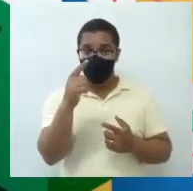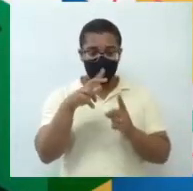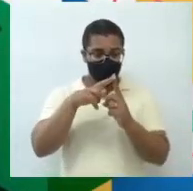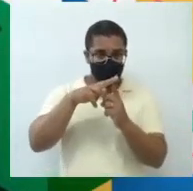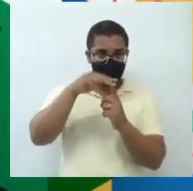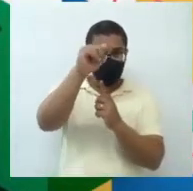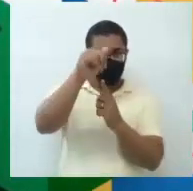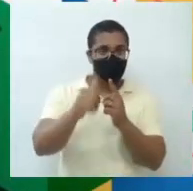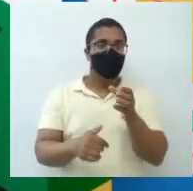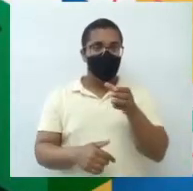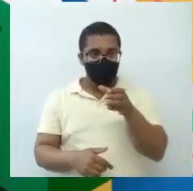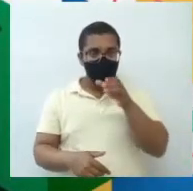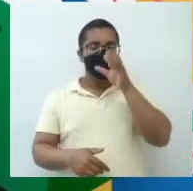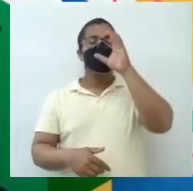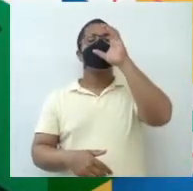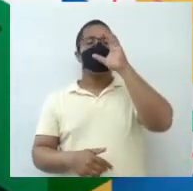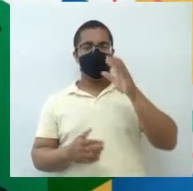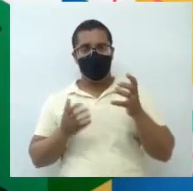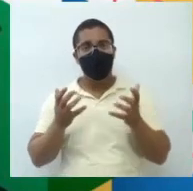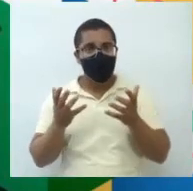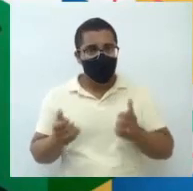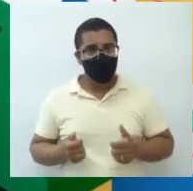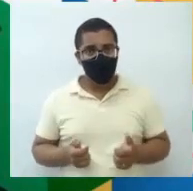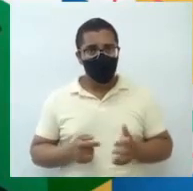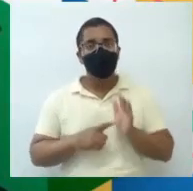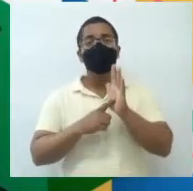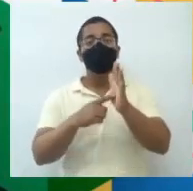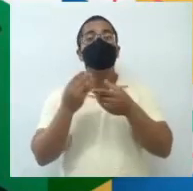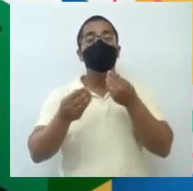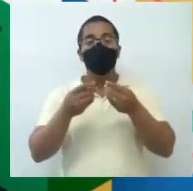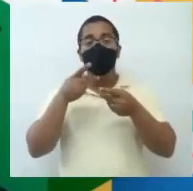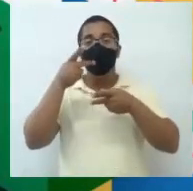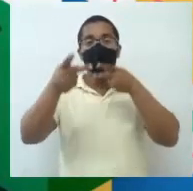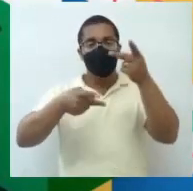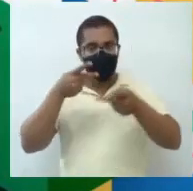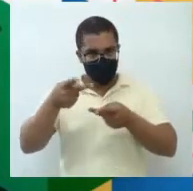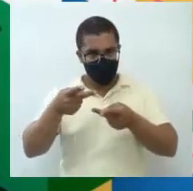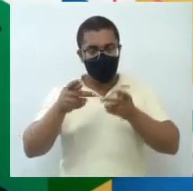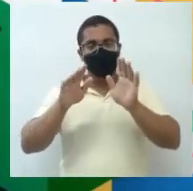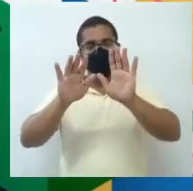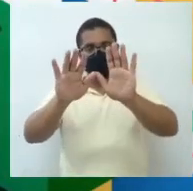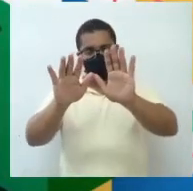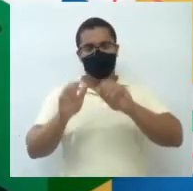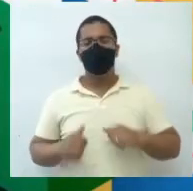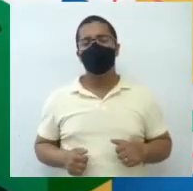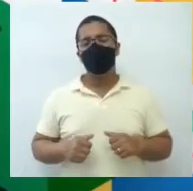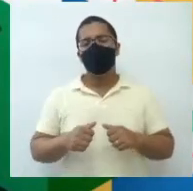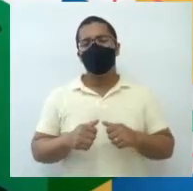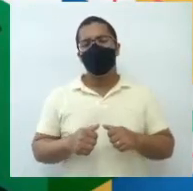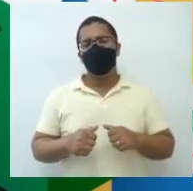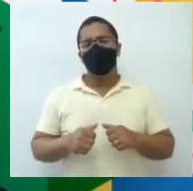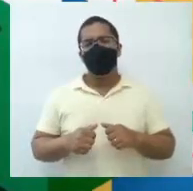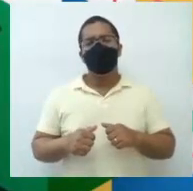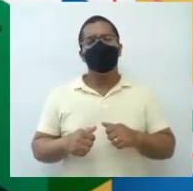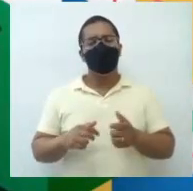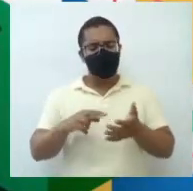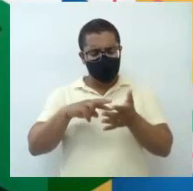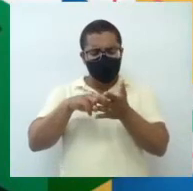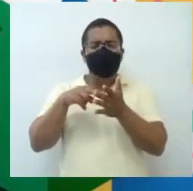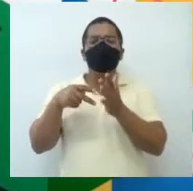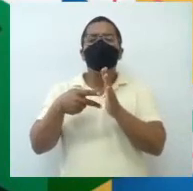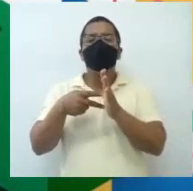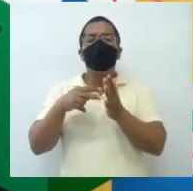intensa a minha intenção foi demonstrar isso através da minha fala porém porém Qual o